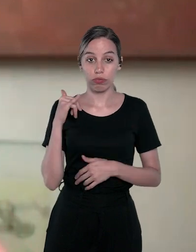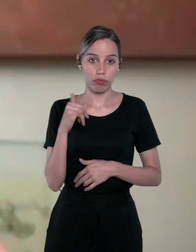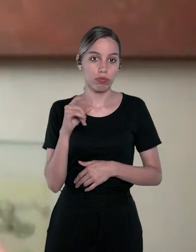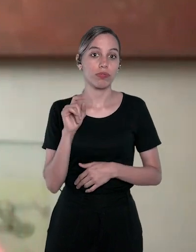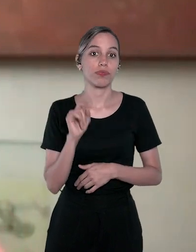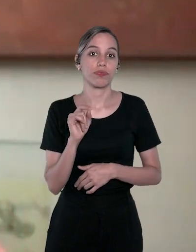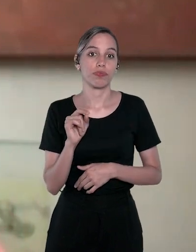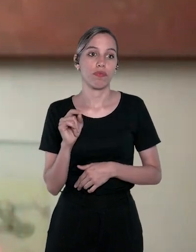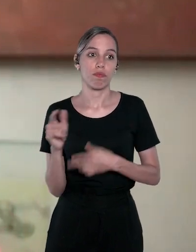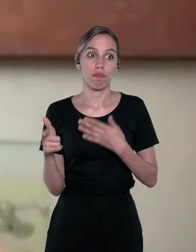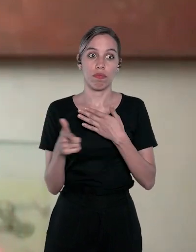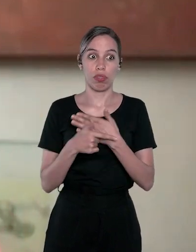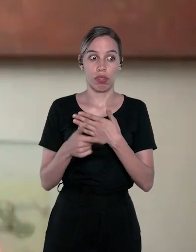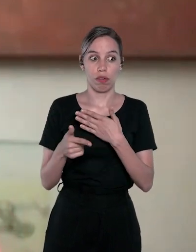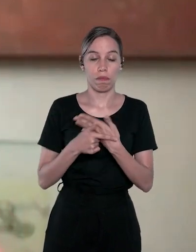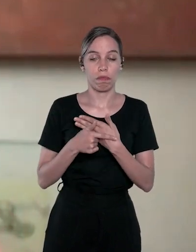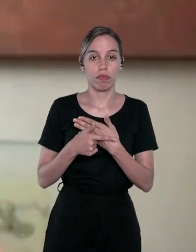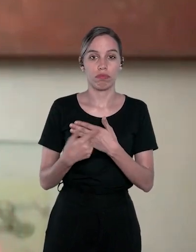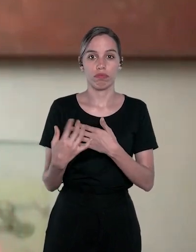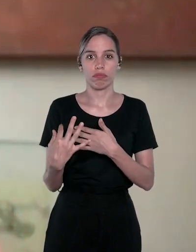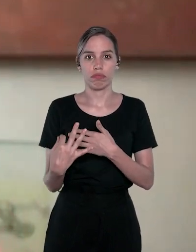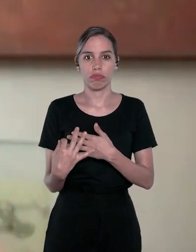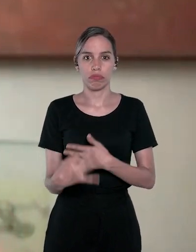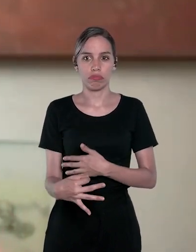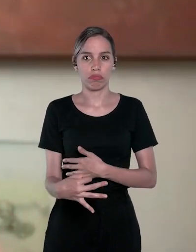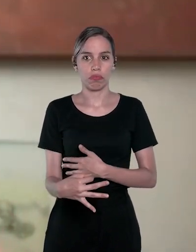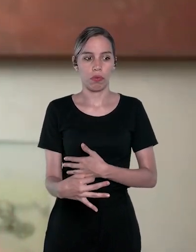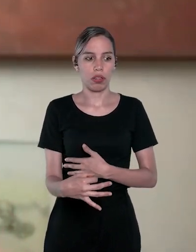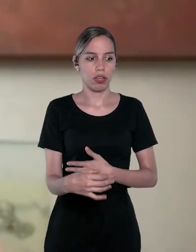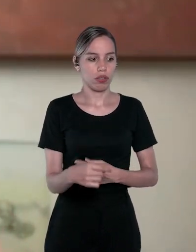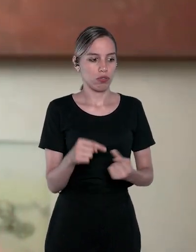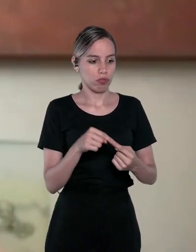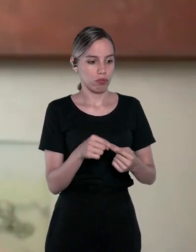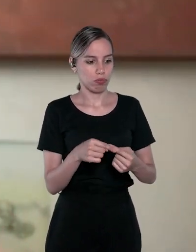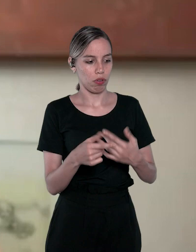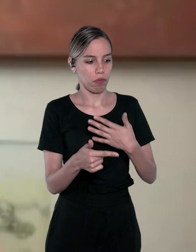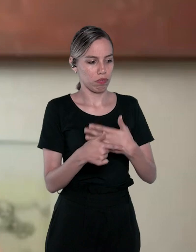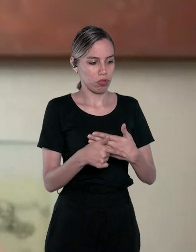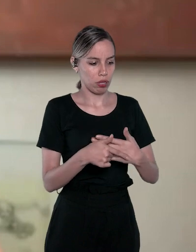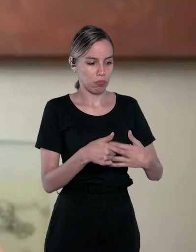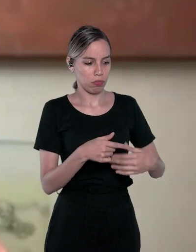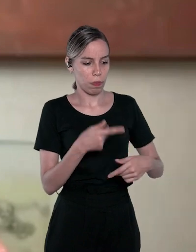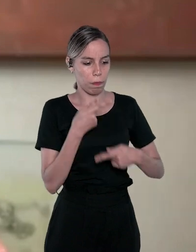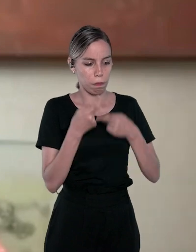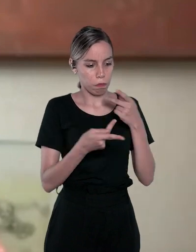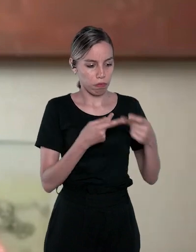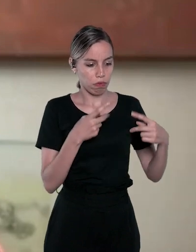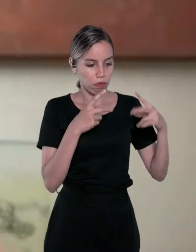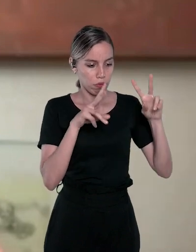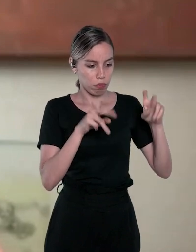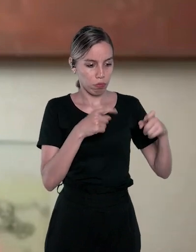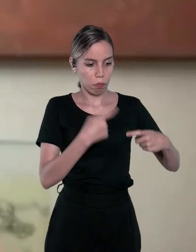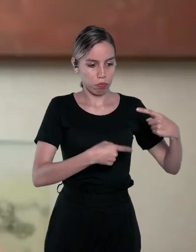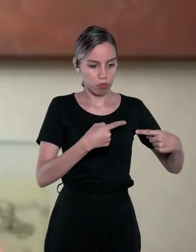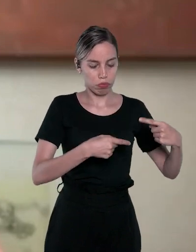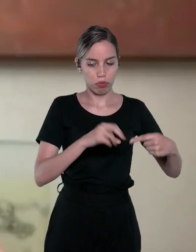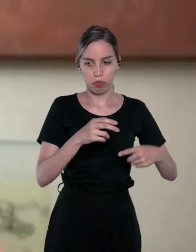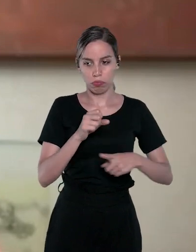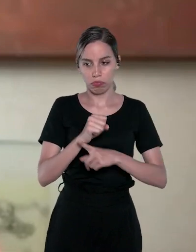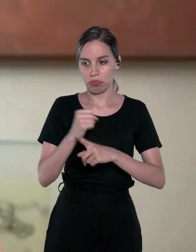uma programação política, uma programação de alguma outra natureza